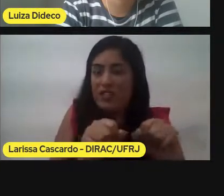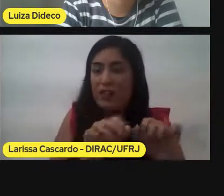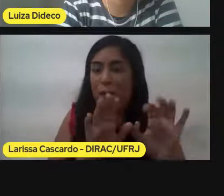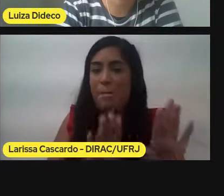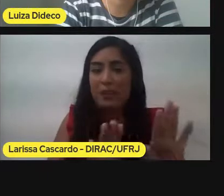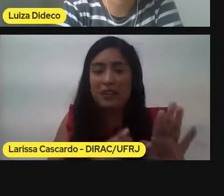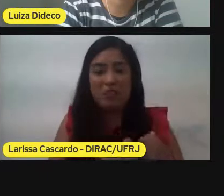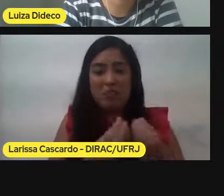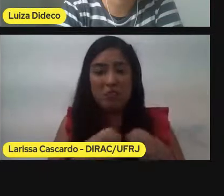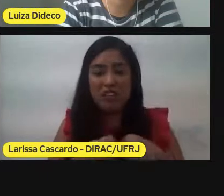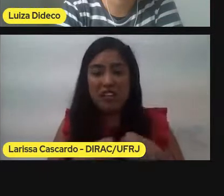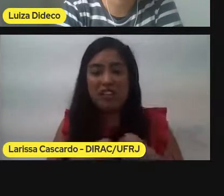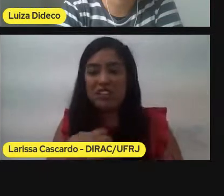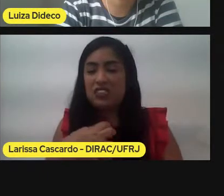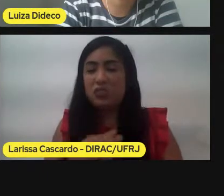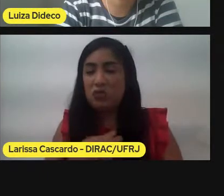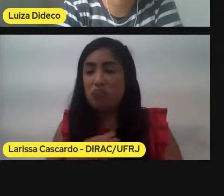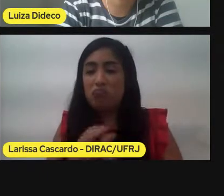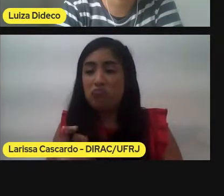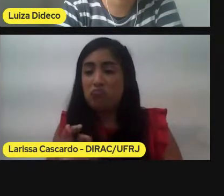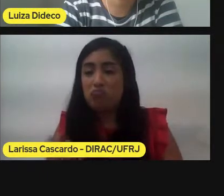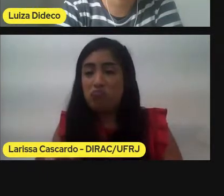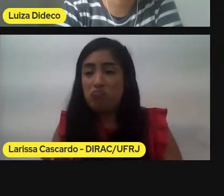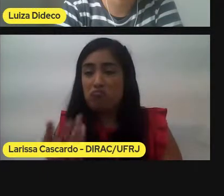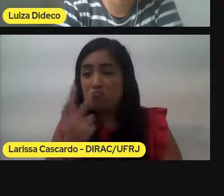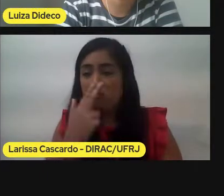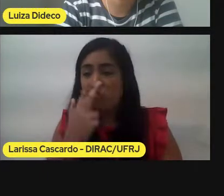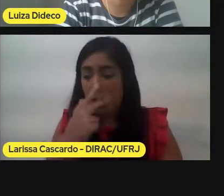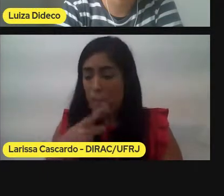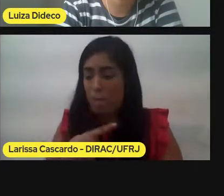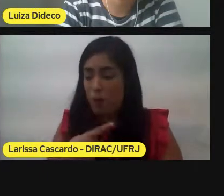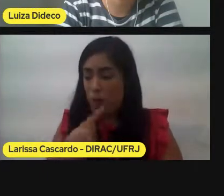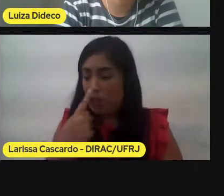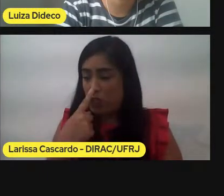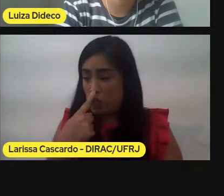não desempenha o significado íntimo que deveria desempenhar.